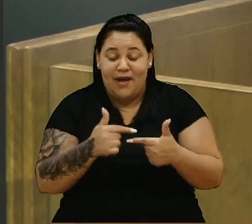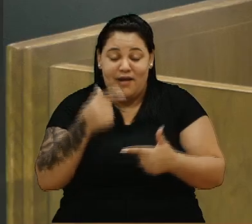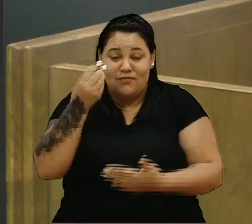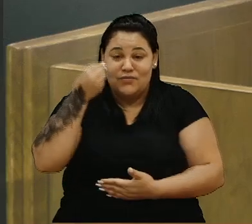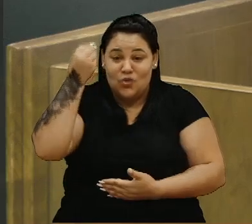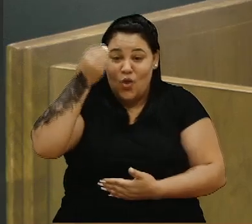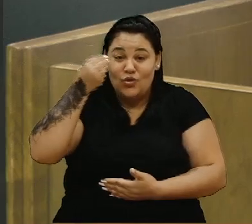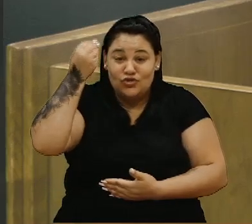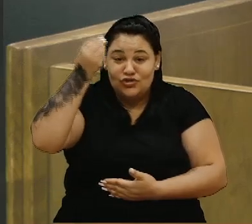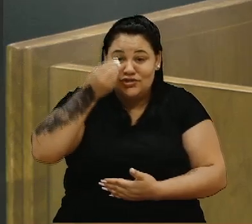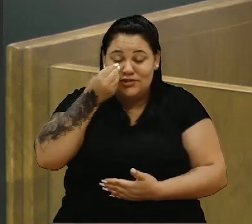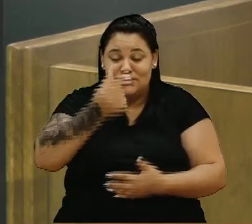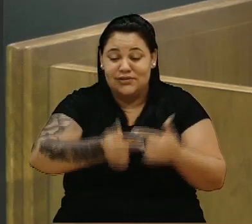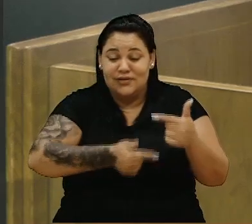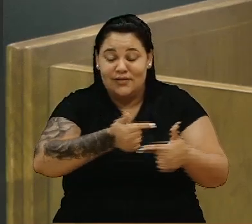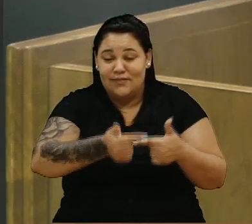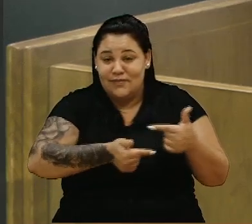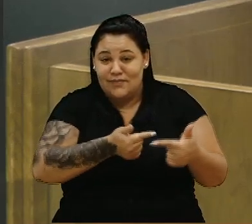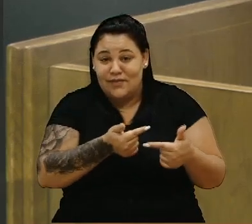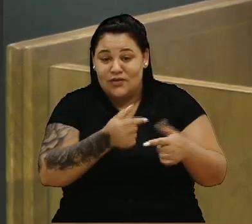de serviço social